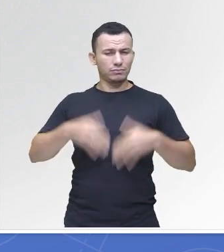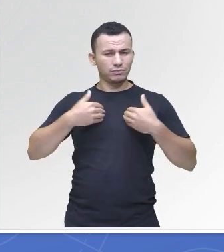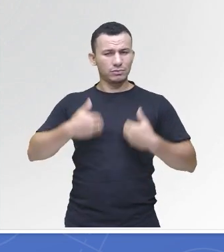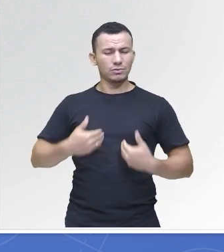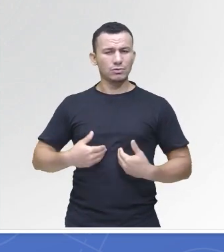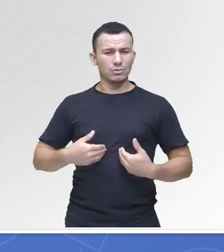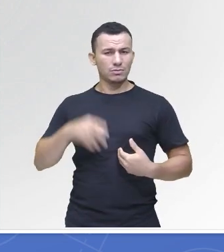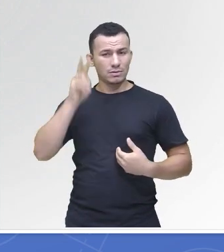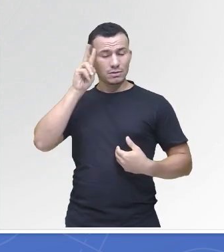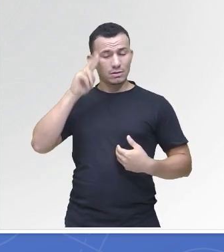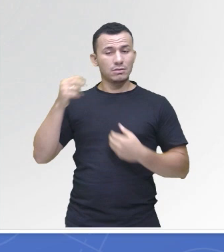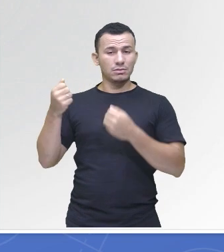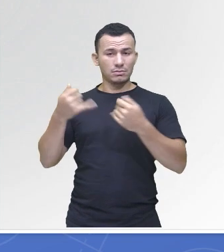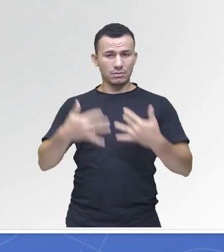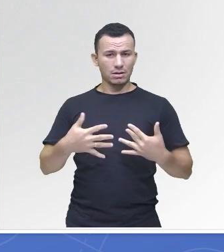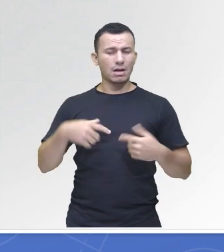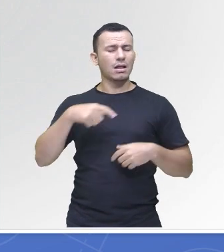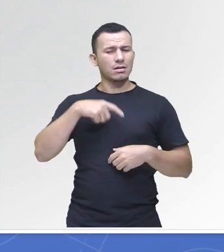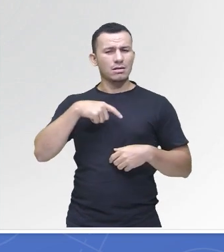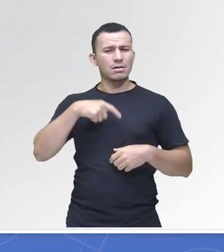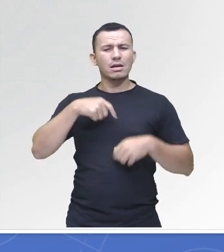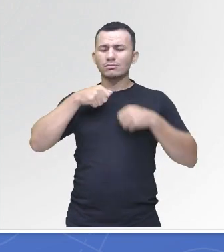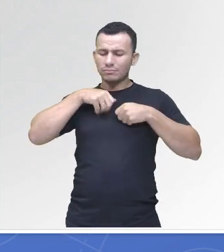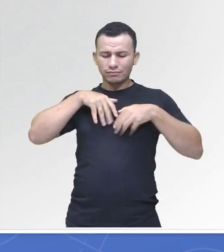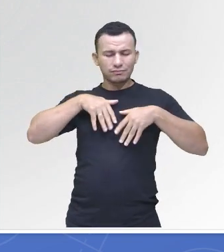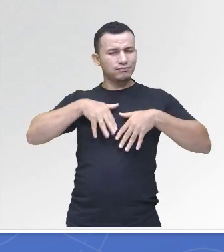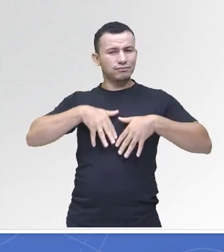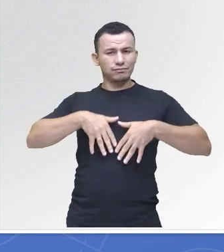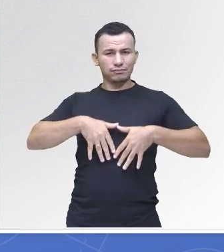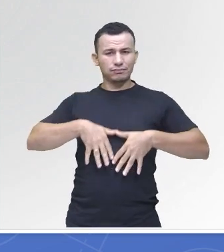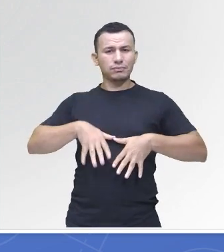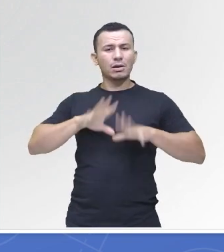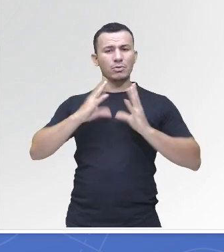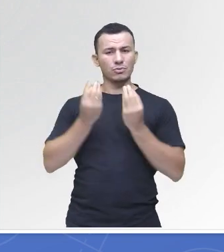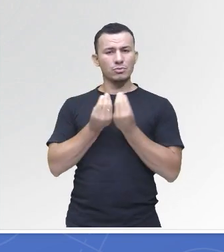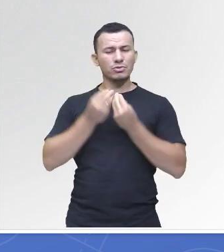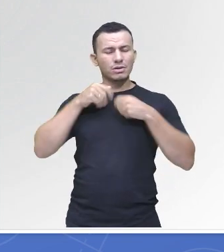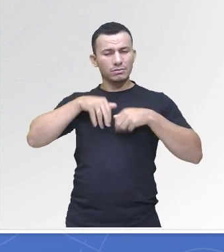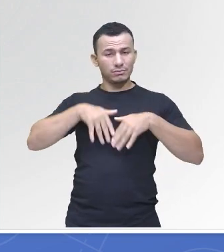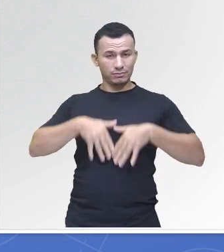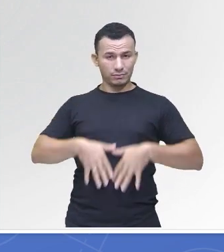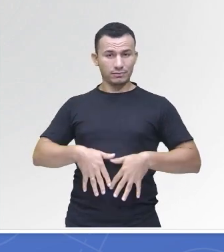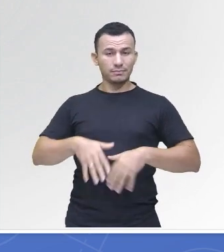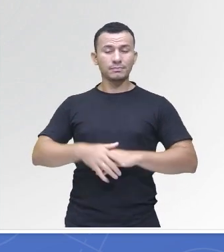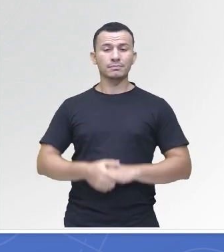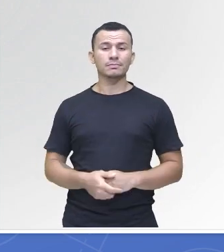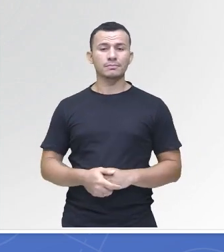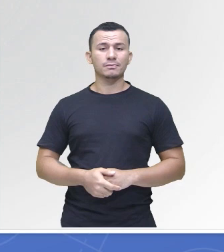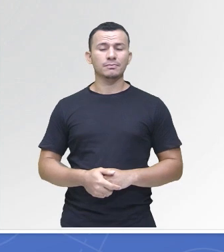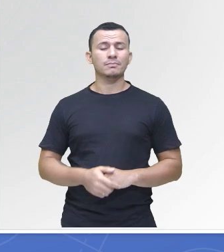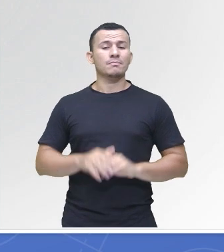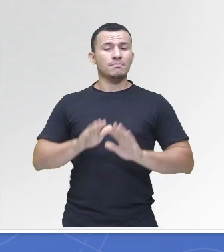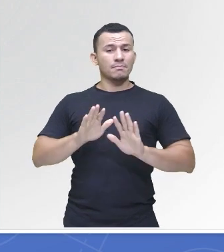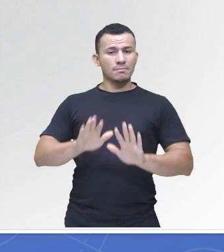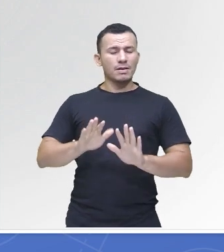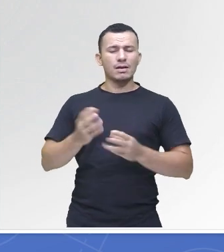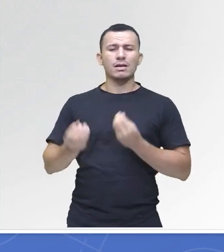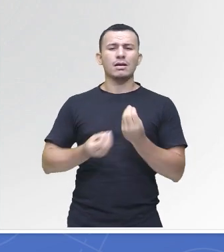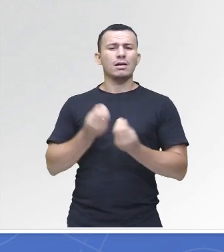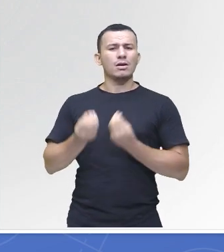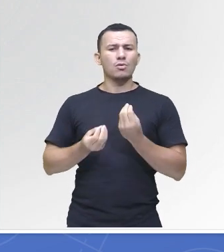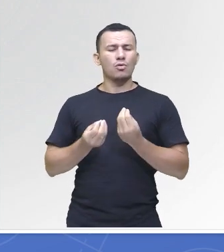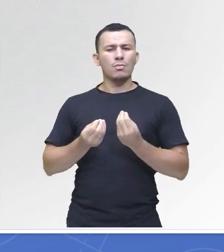aula, né? O sangue ele vai realizar ali o transporte de várias substâncias pelo nosso organismo. E aí, para realizar um